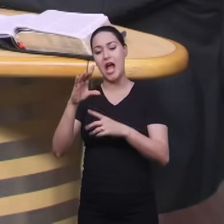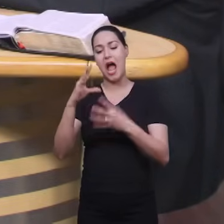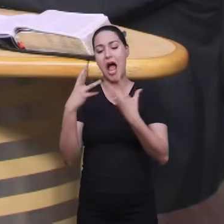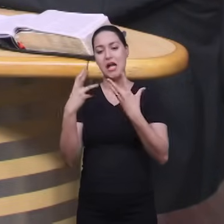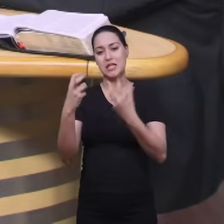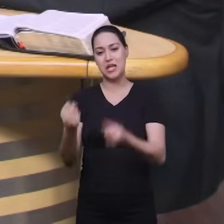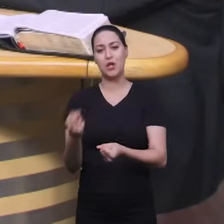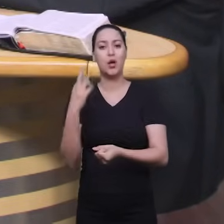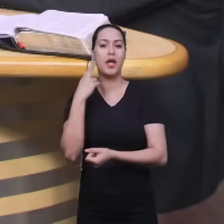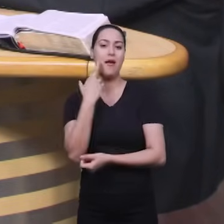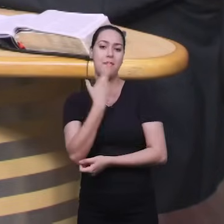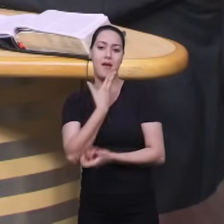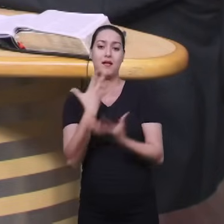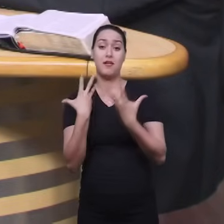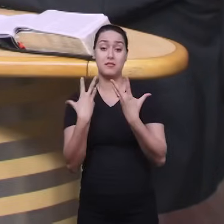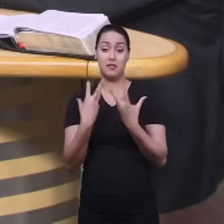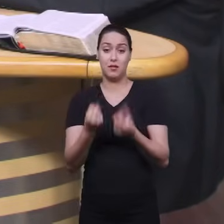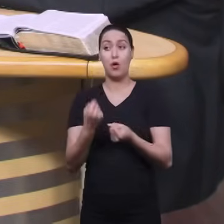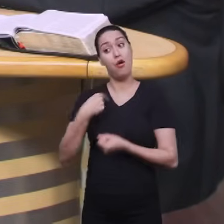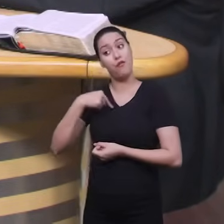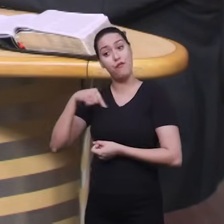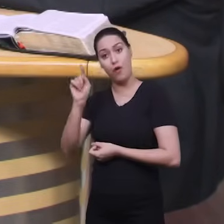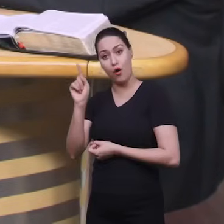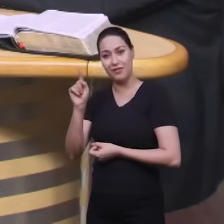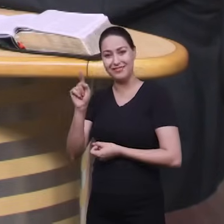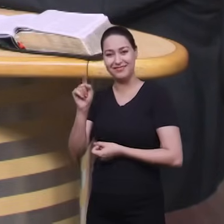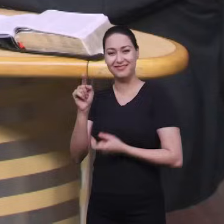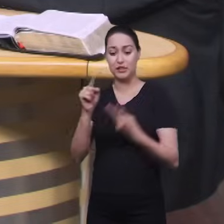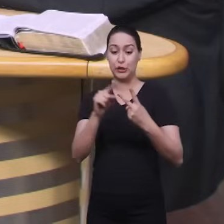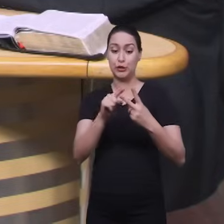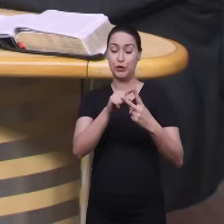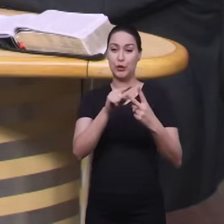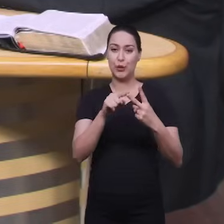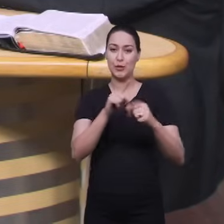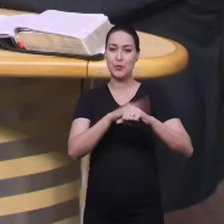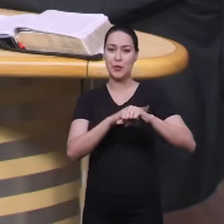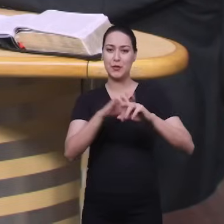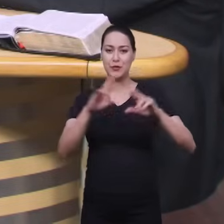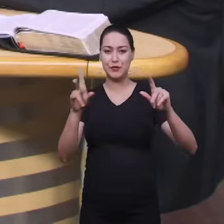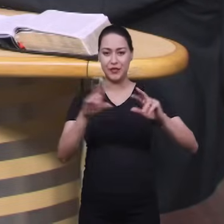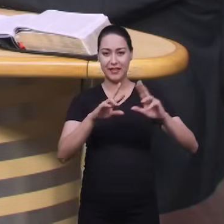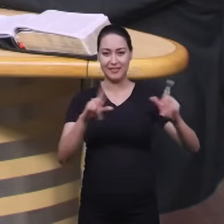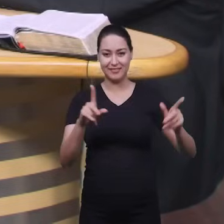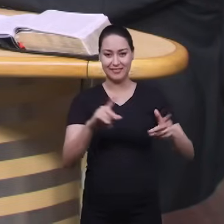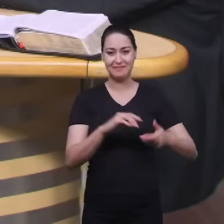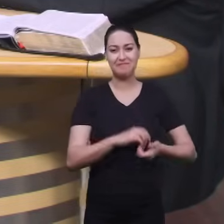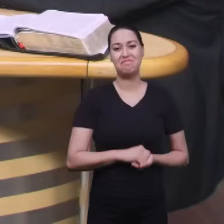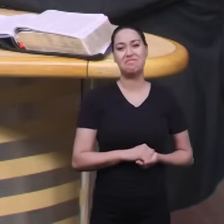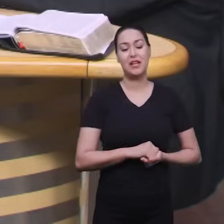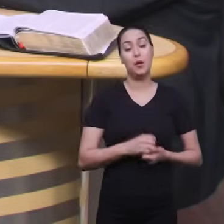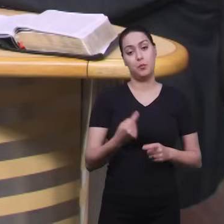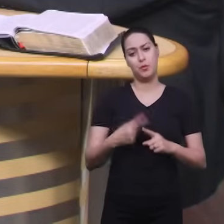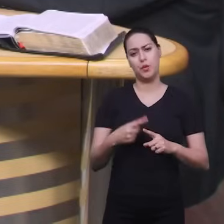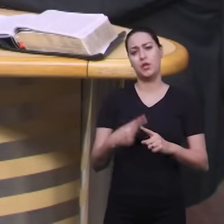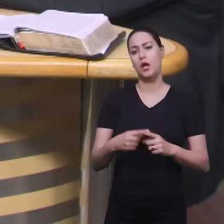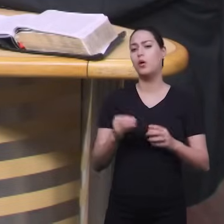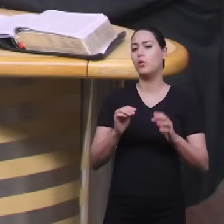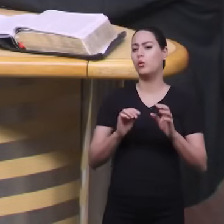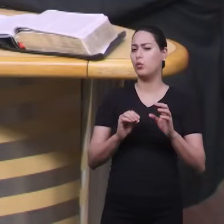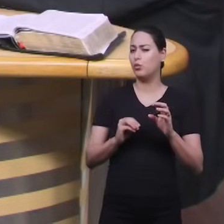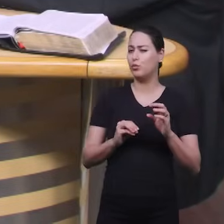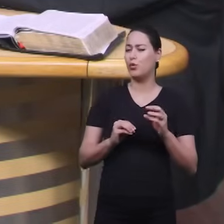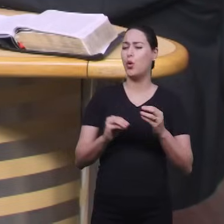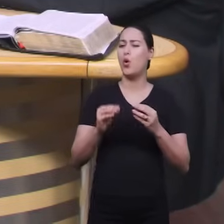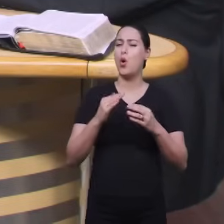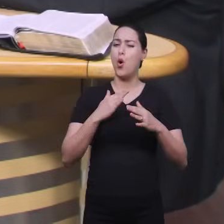eu irei o momento e Luiz a gente falou bem o cuidado de trazer a responsabilidade